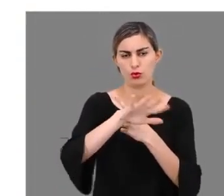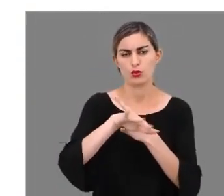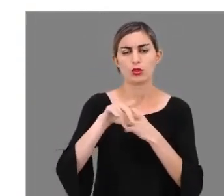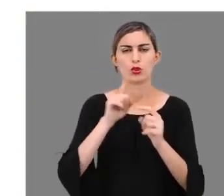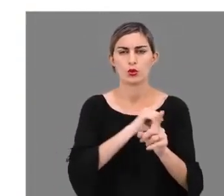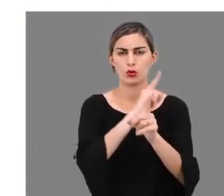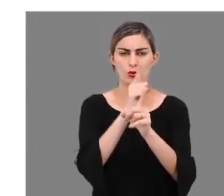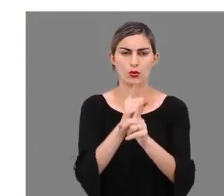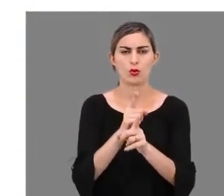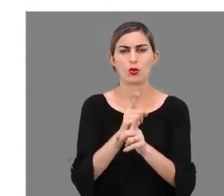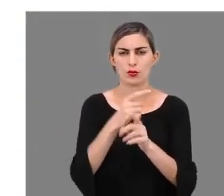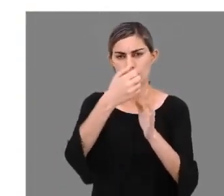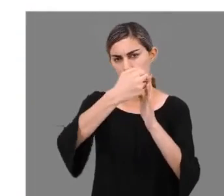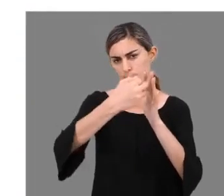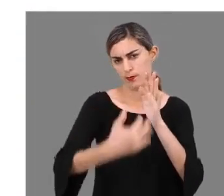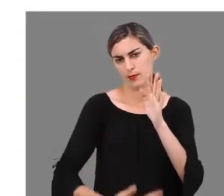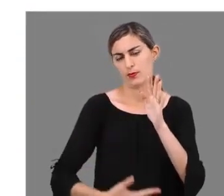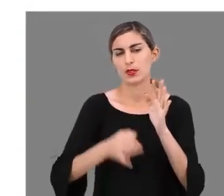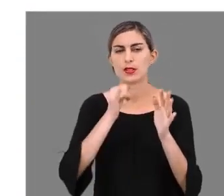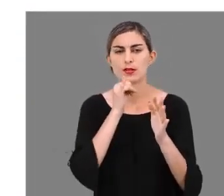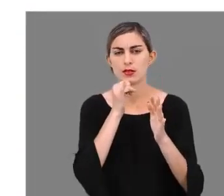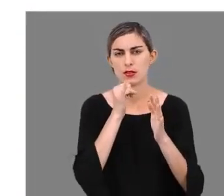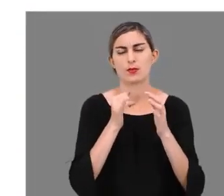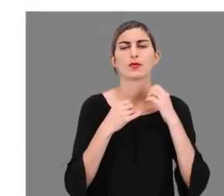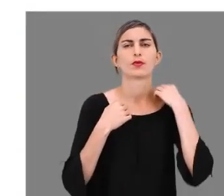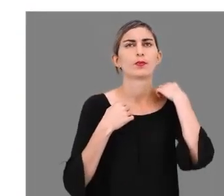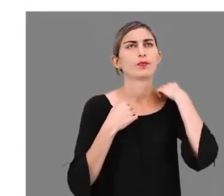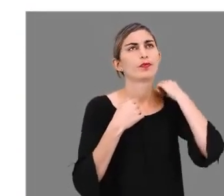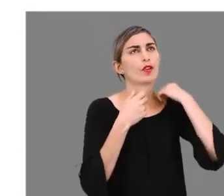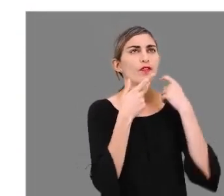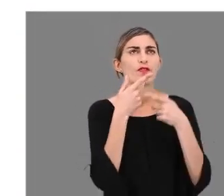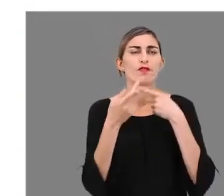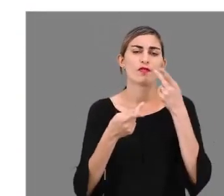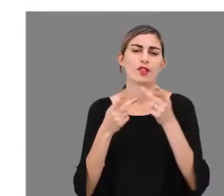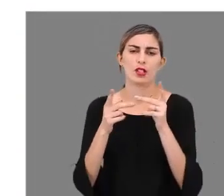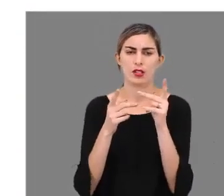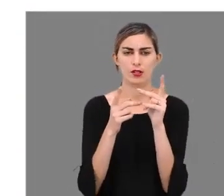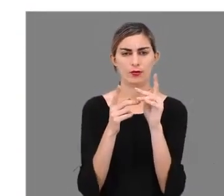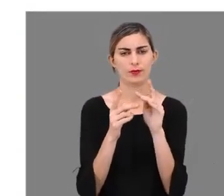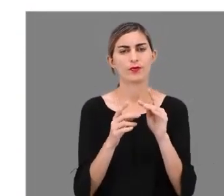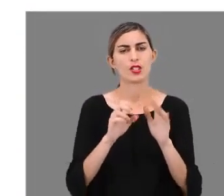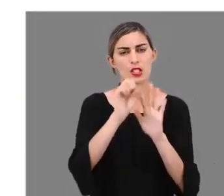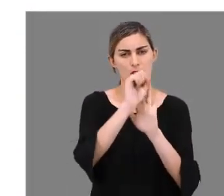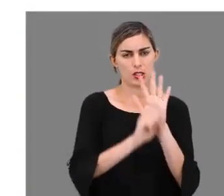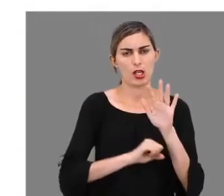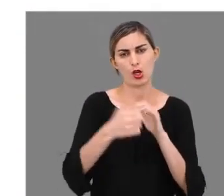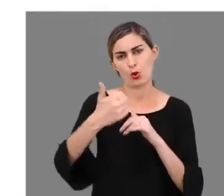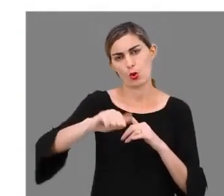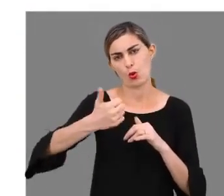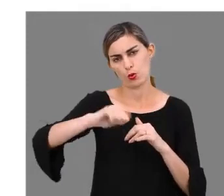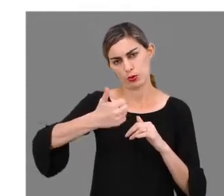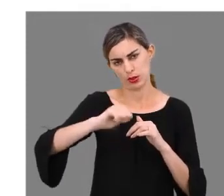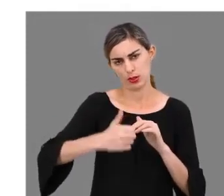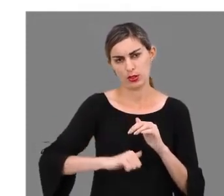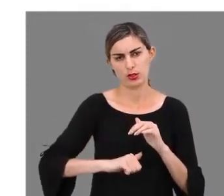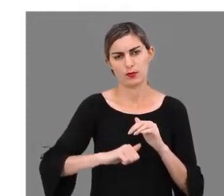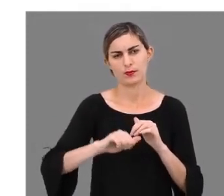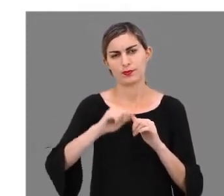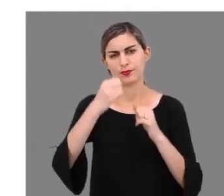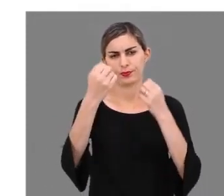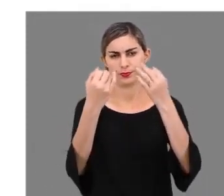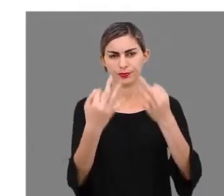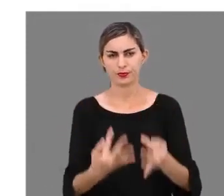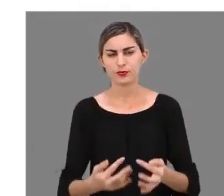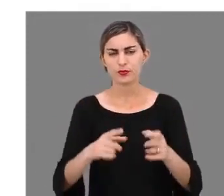gente encontra lá algumas definições, como, por exemplo, falando que o termo ele surge no século XI, aludindo ao cultivo